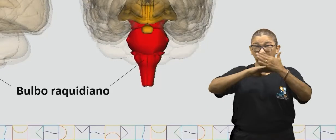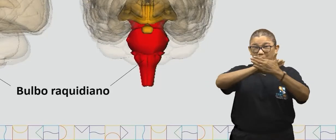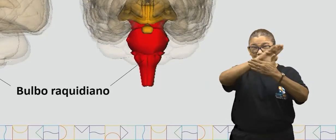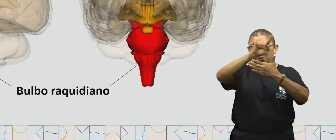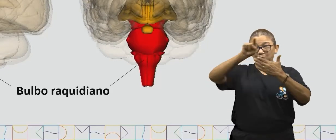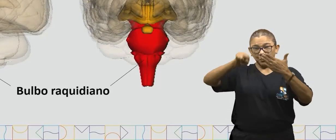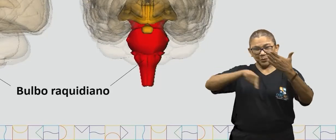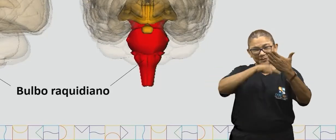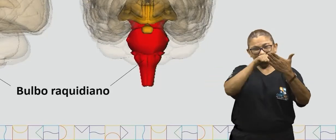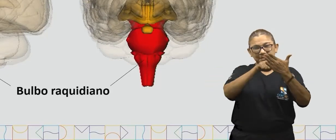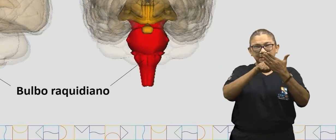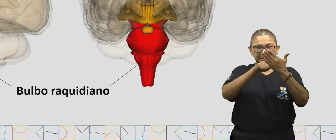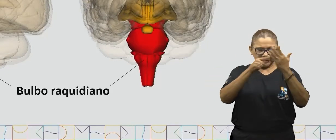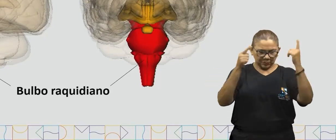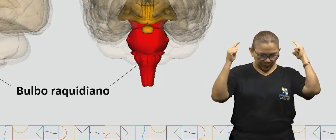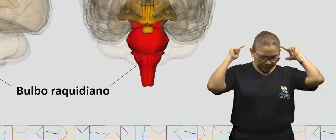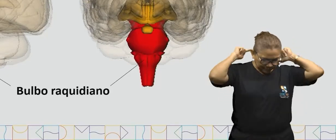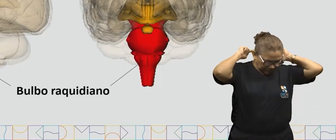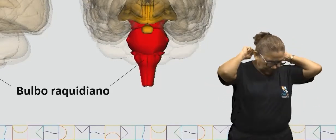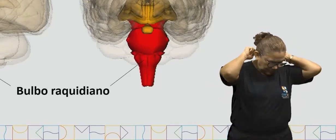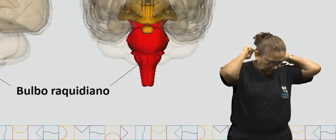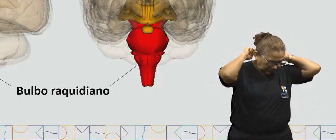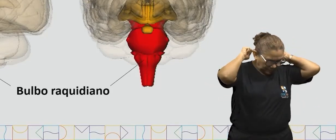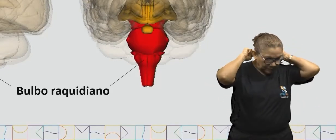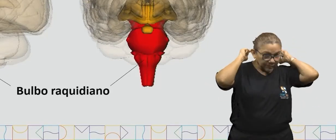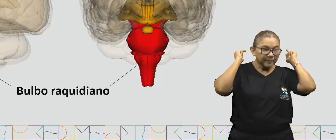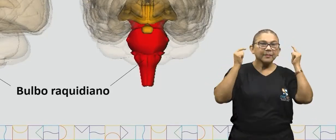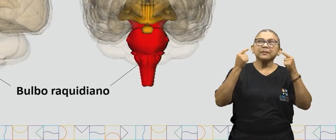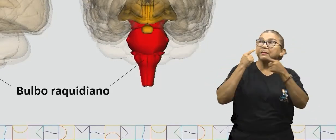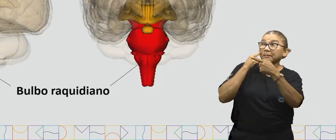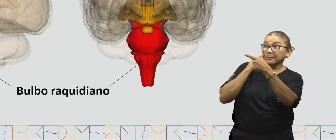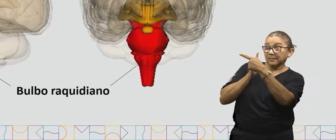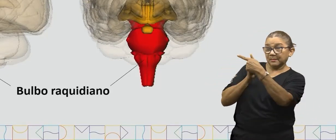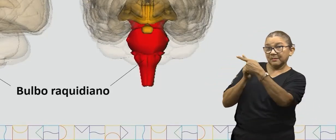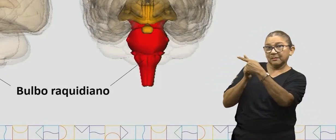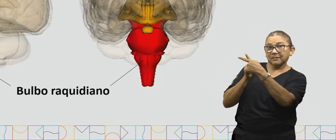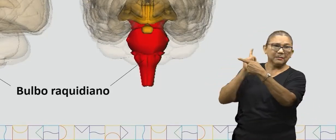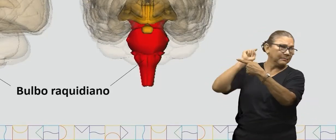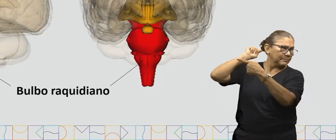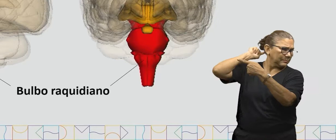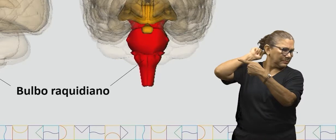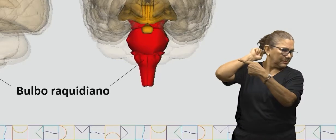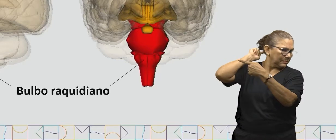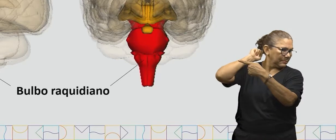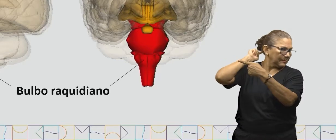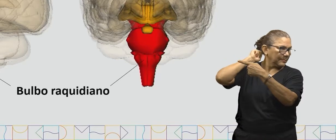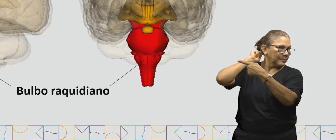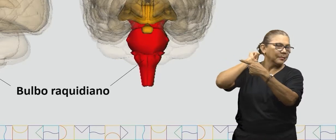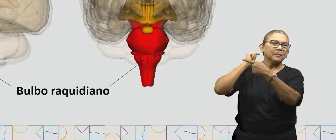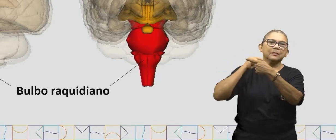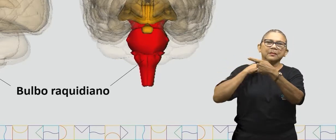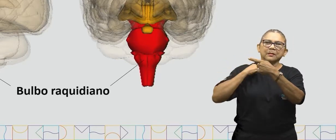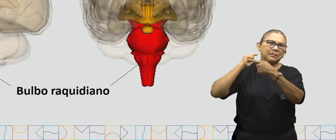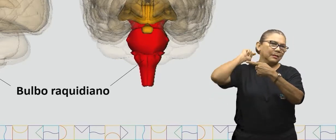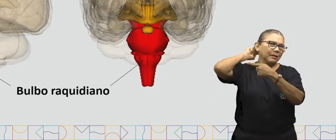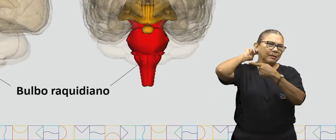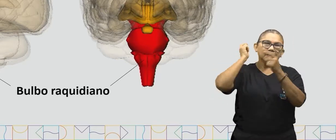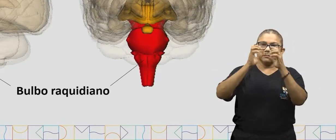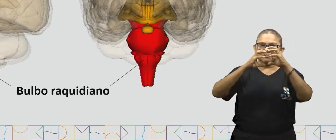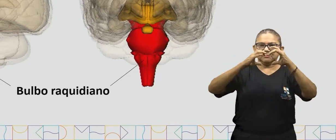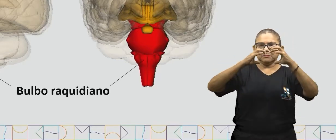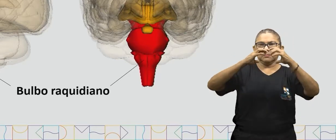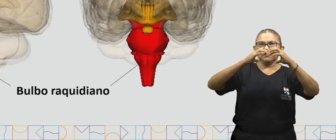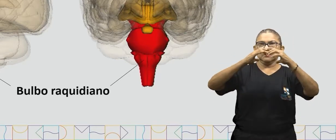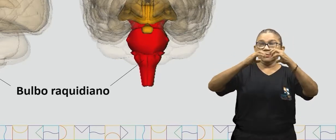respiração se localiza no bulbo raquidiano, que fica em nossa cabeça. O bulbo raquidiano é essa